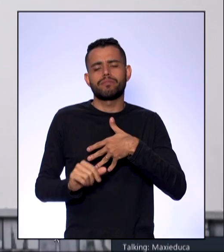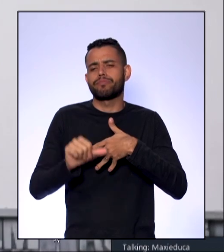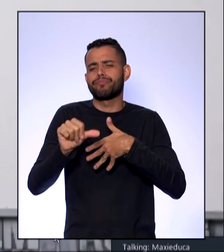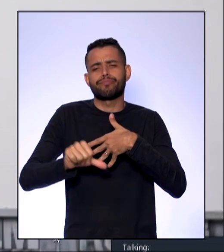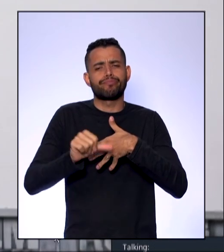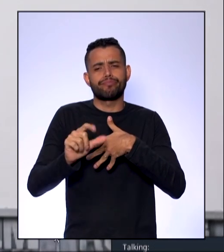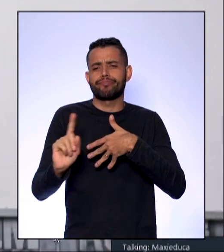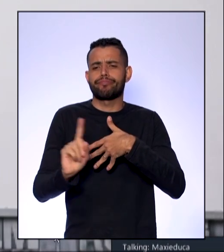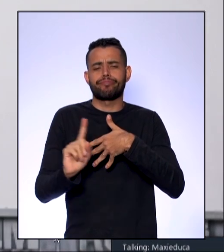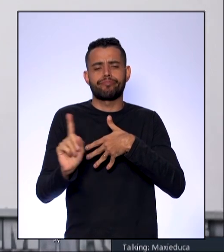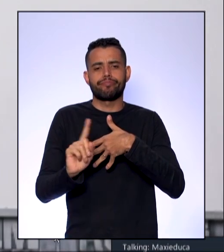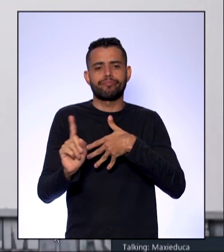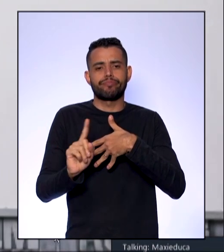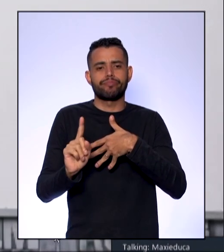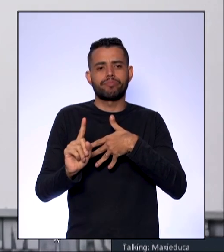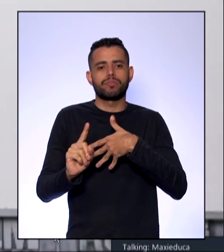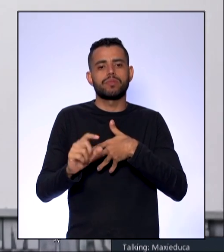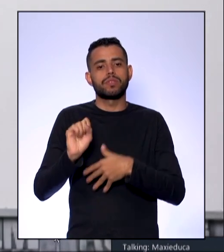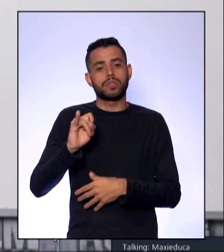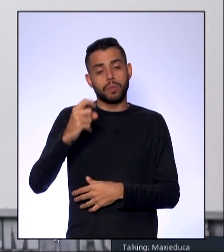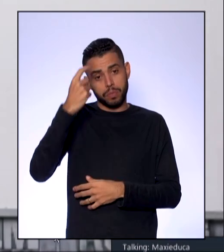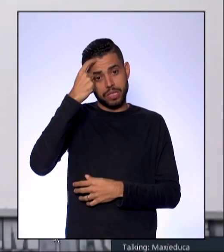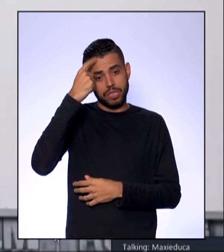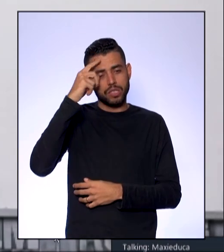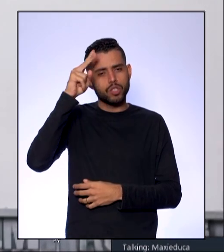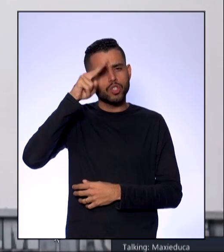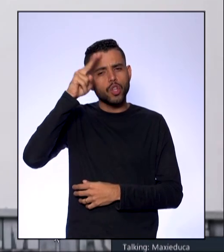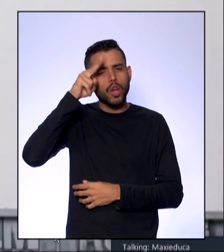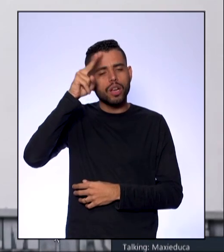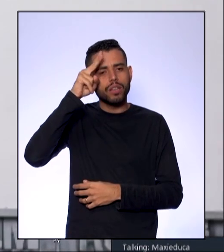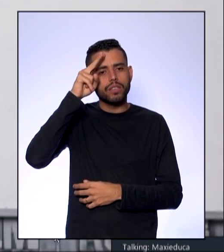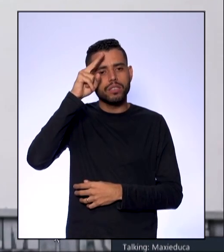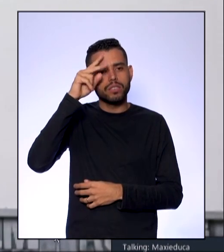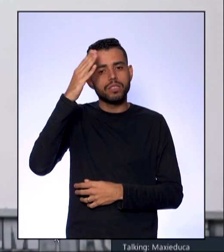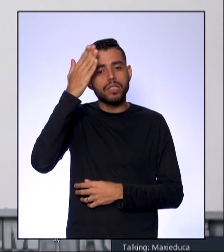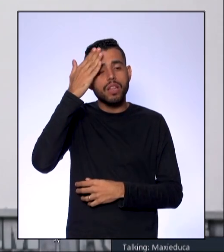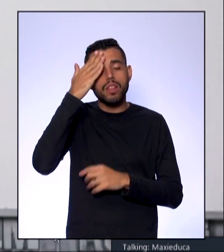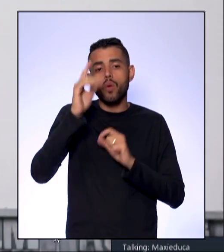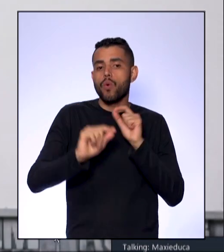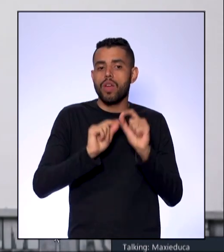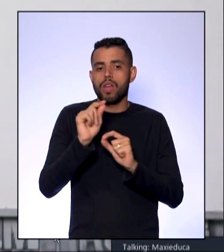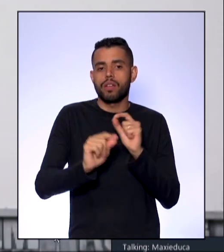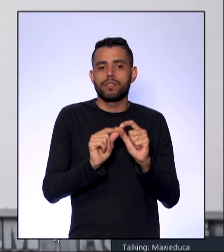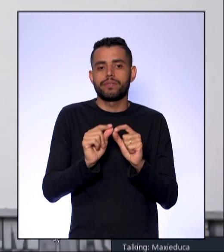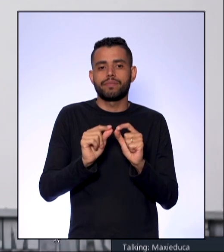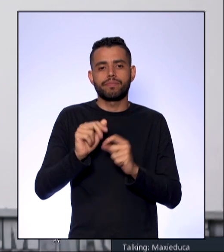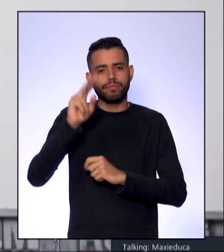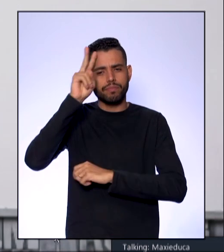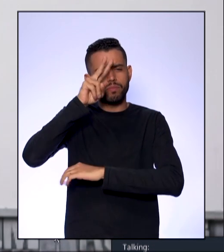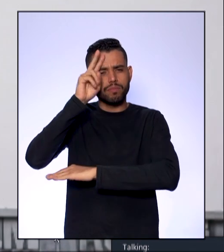muda. Pensei em pré-história, eu tenho que entender o seguinte. A pré-história,